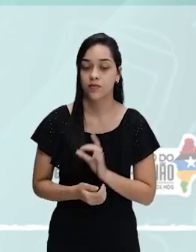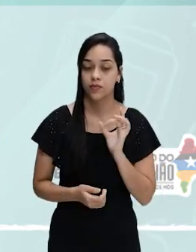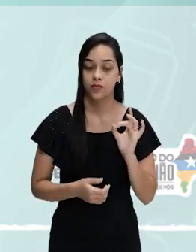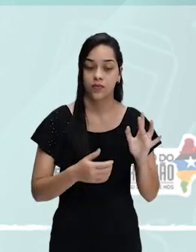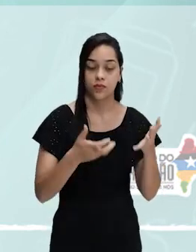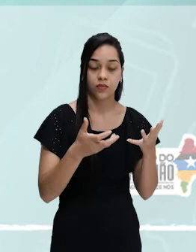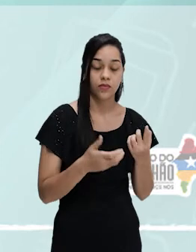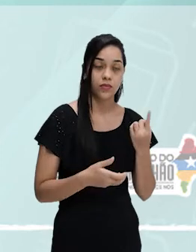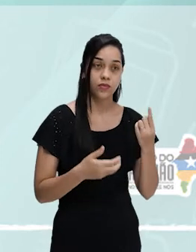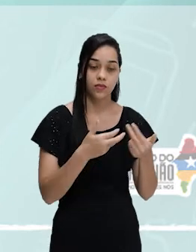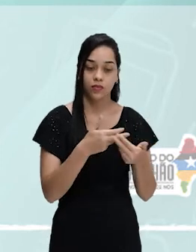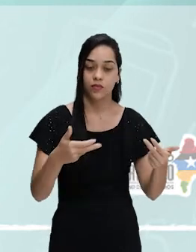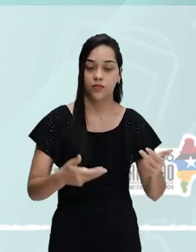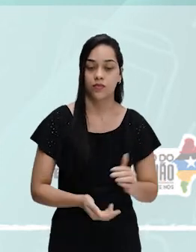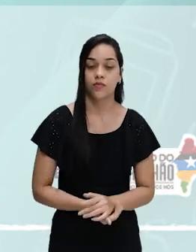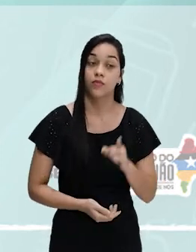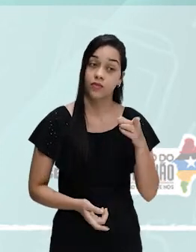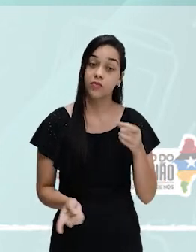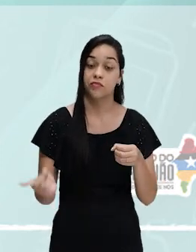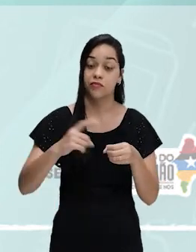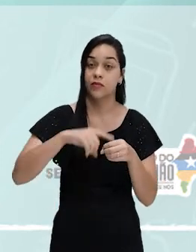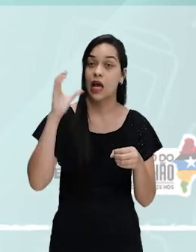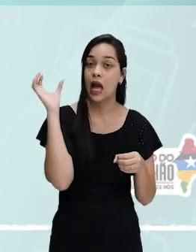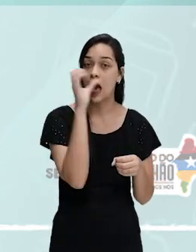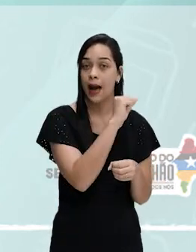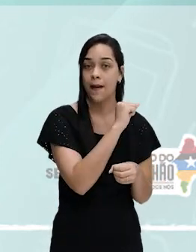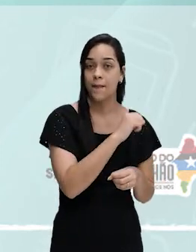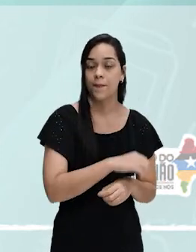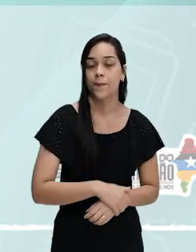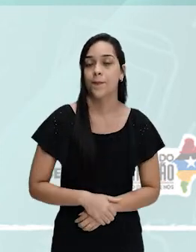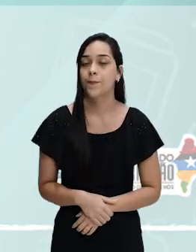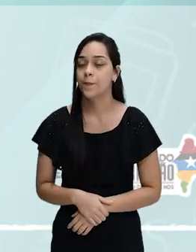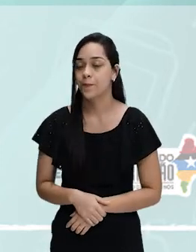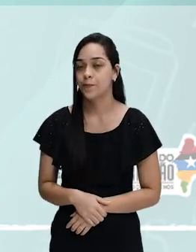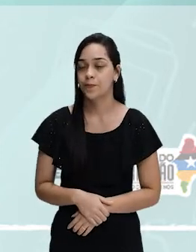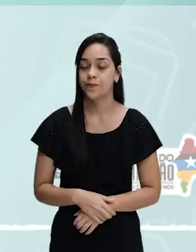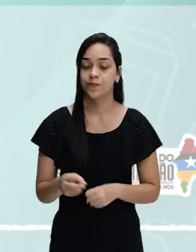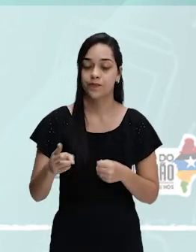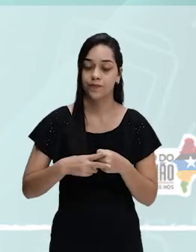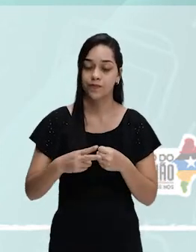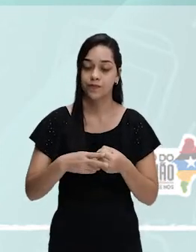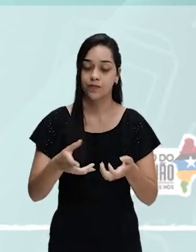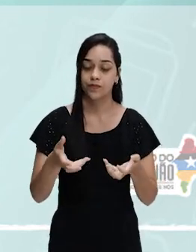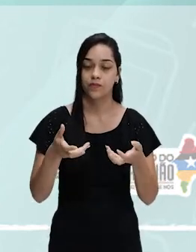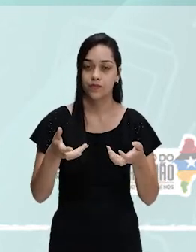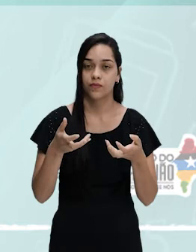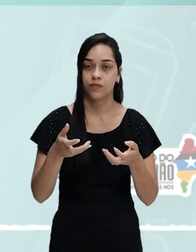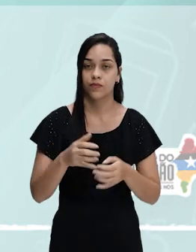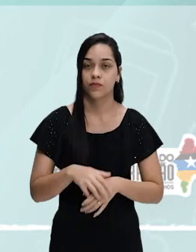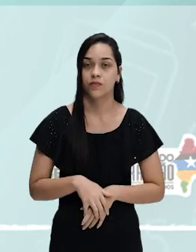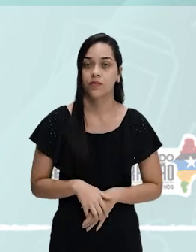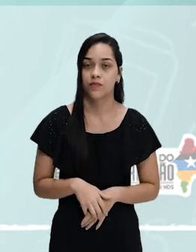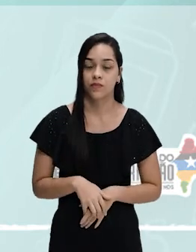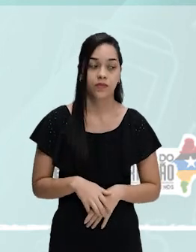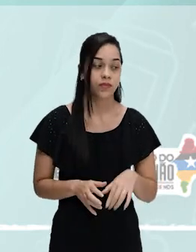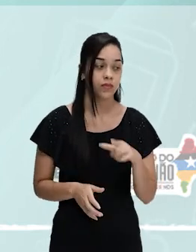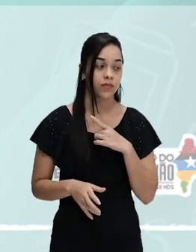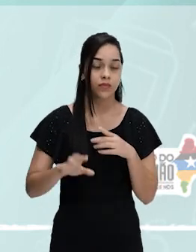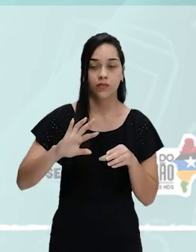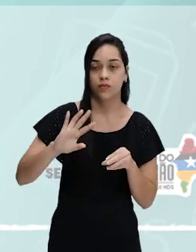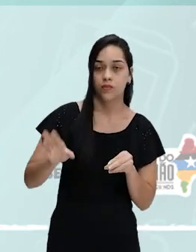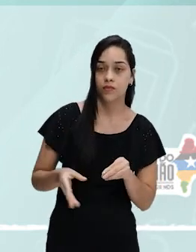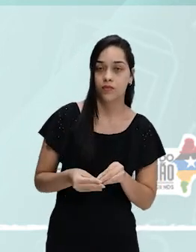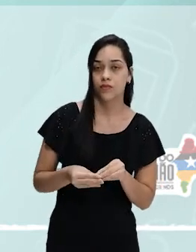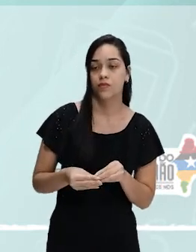quero uma coisa. Que você volte imediatamente, tá bom? O verbo querer tem um complemento,